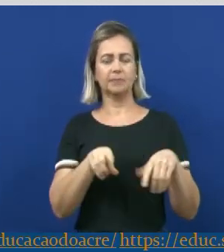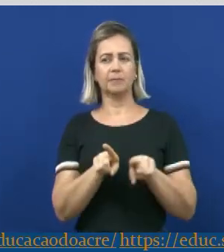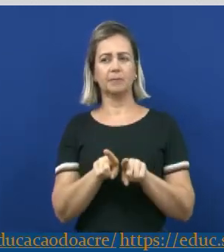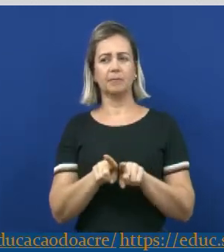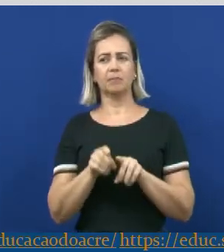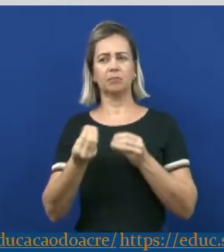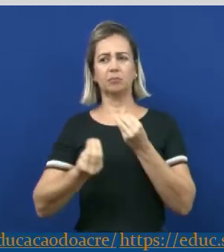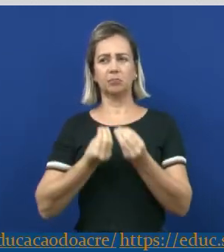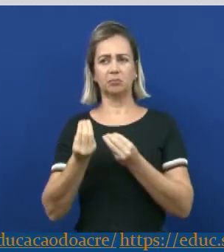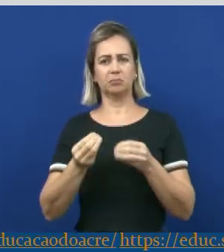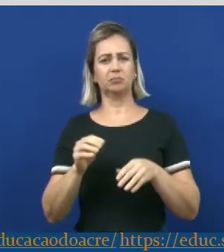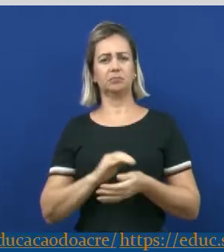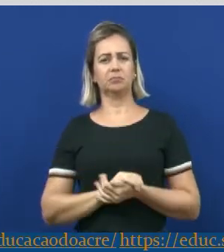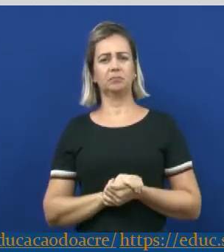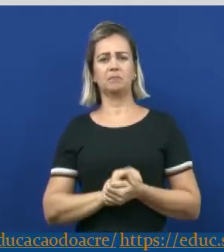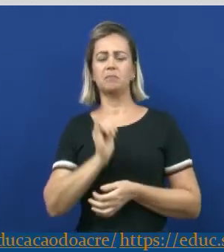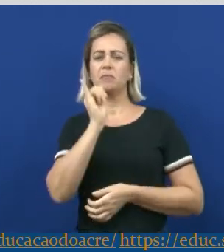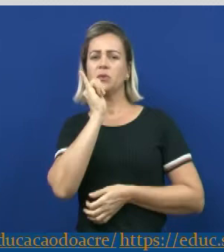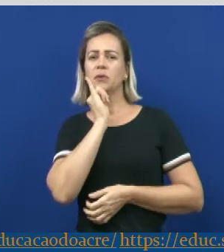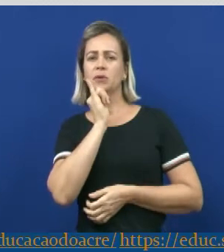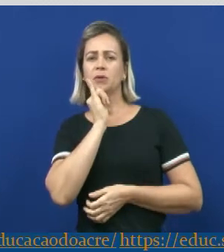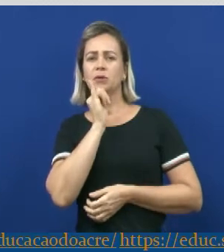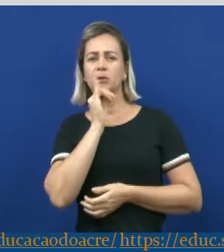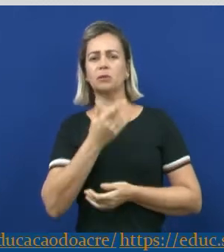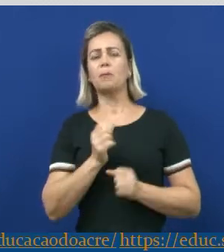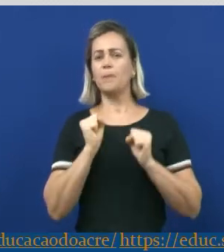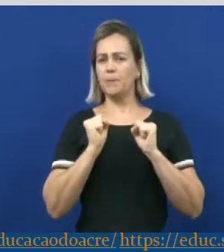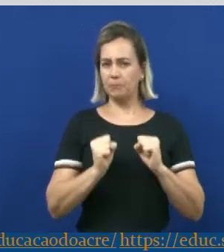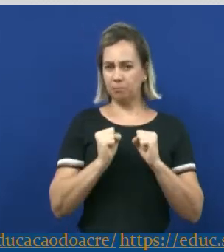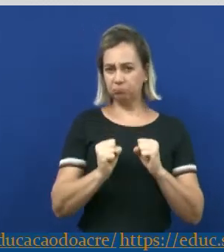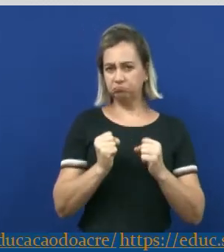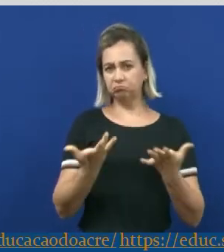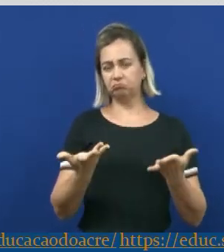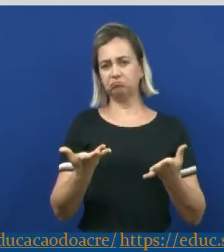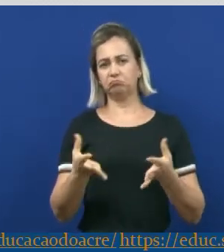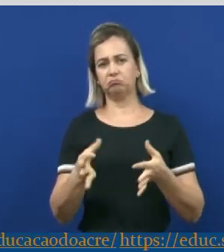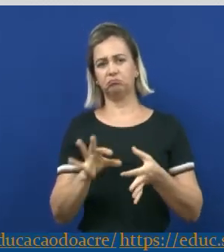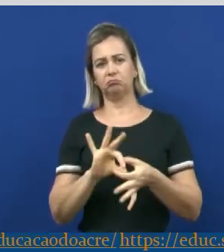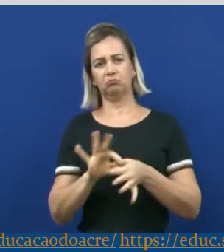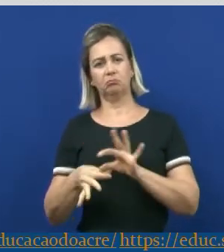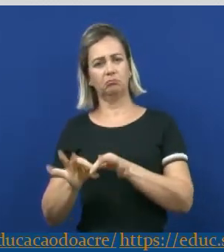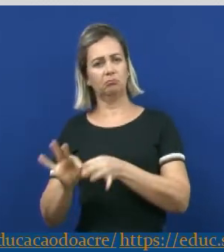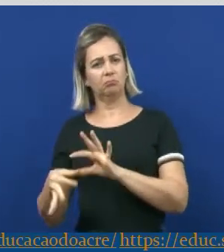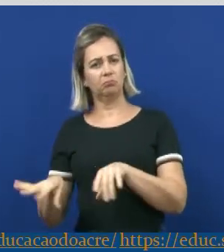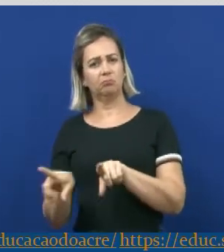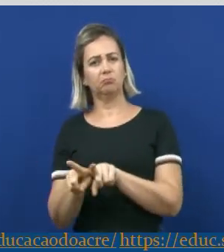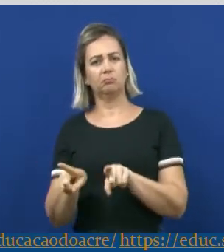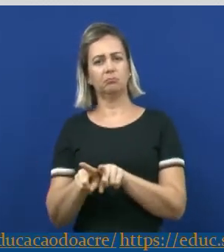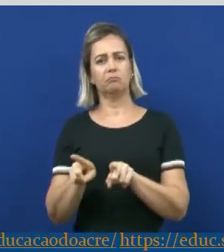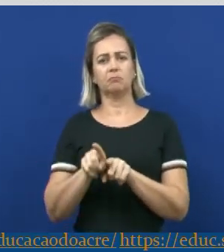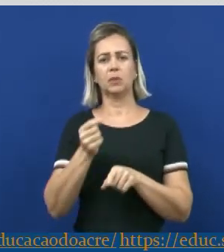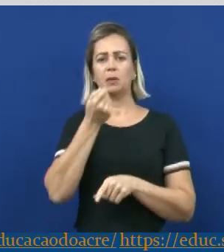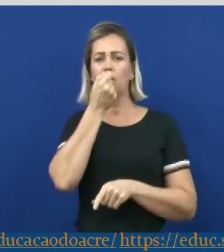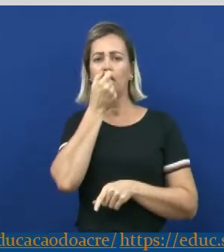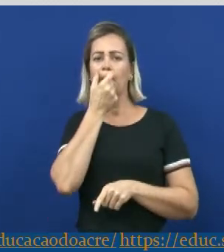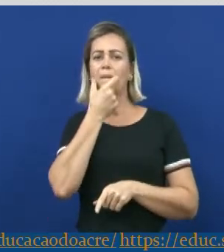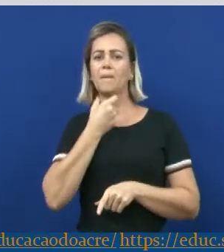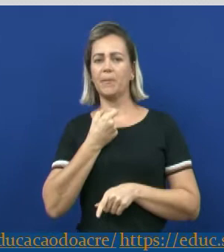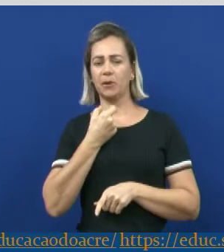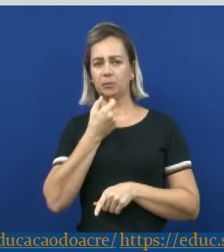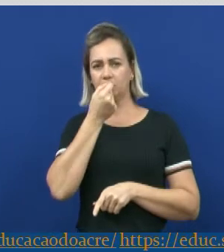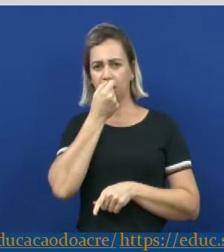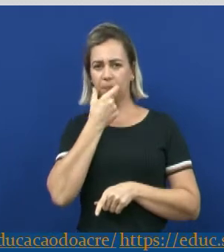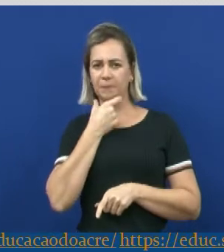aí, certo? Então, quando eu utilizo o verbo llevar, eu posso relacionar com os adjetivos, ó. Lleva barba, quando a pessoa lleva barba,